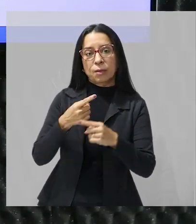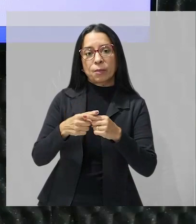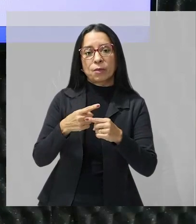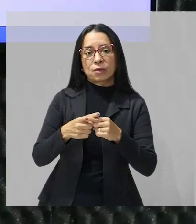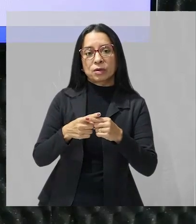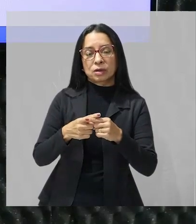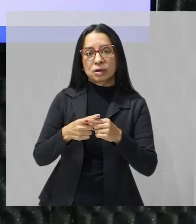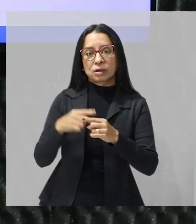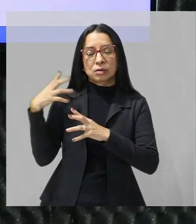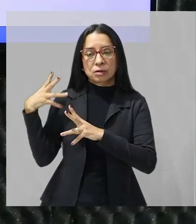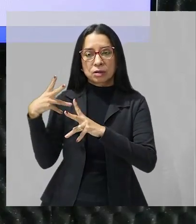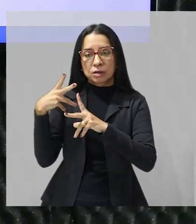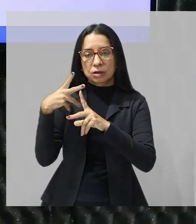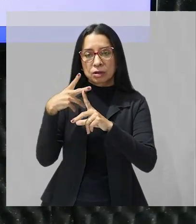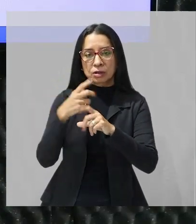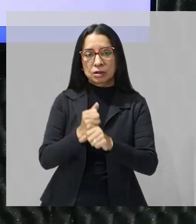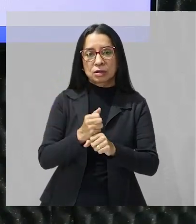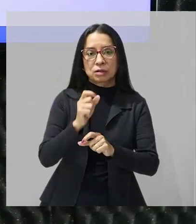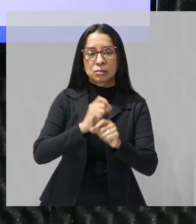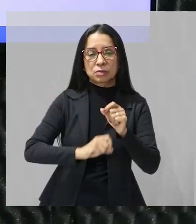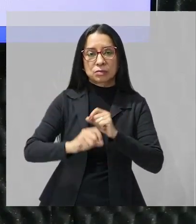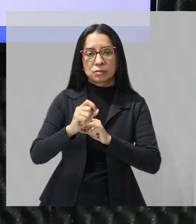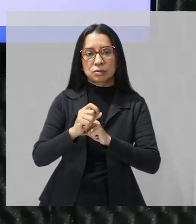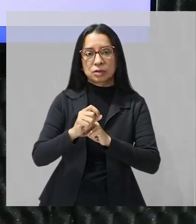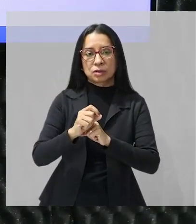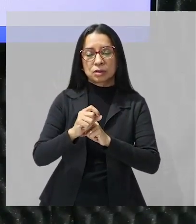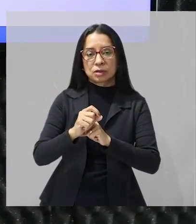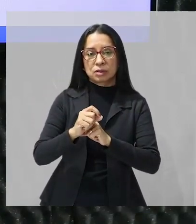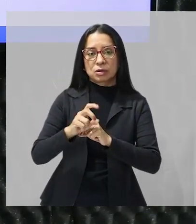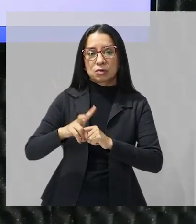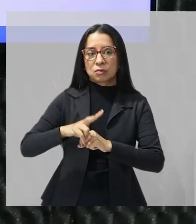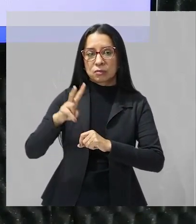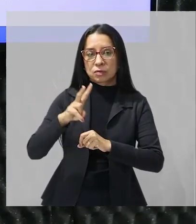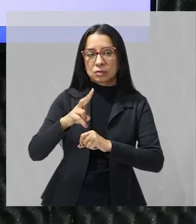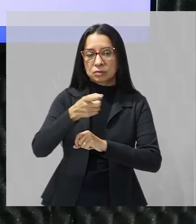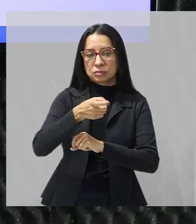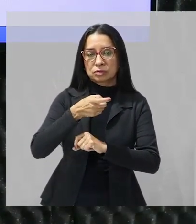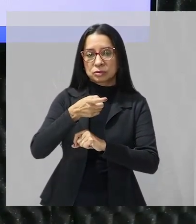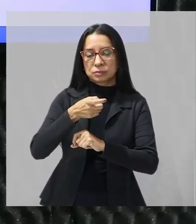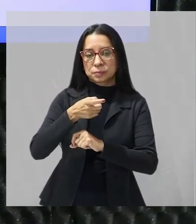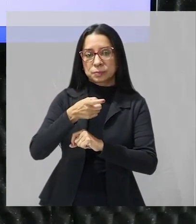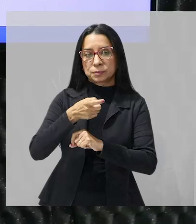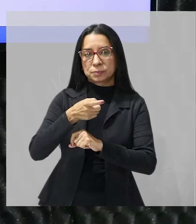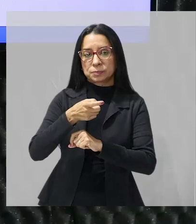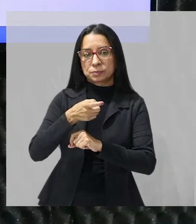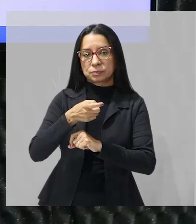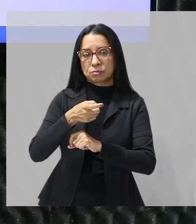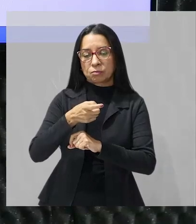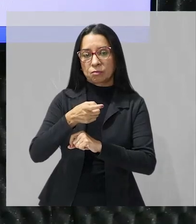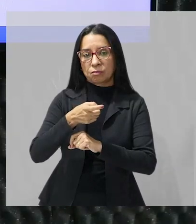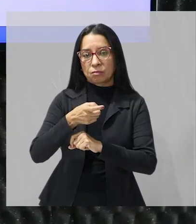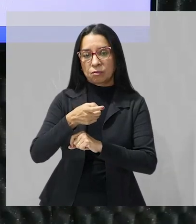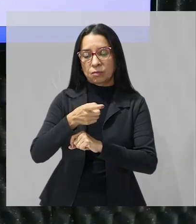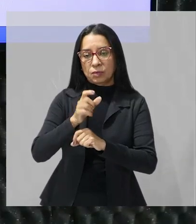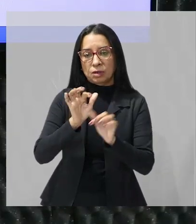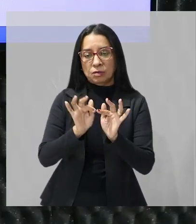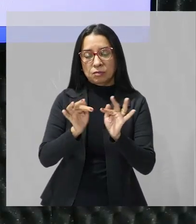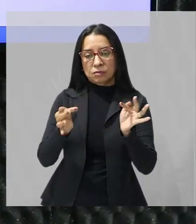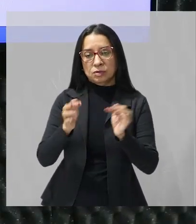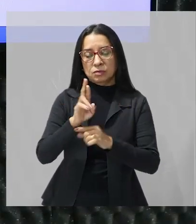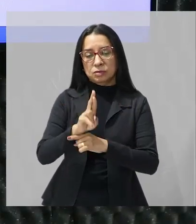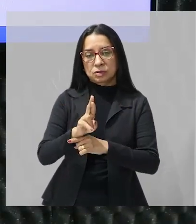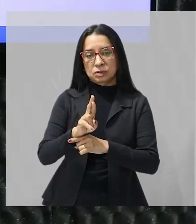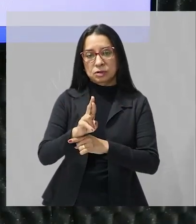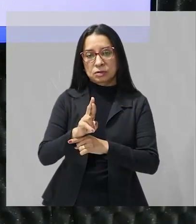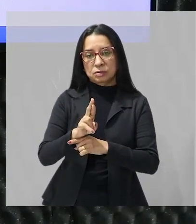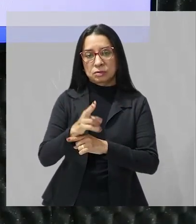gente resgata, né, a informação de que o valor de x em função de r, veja, o enunciado ele